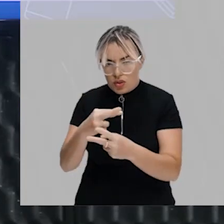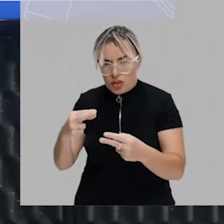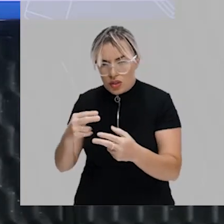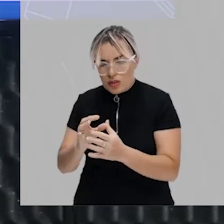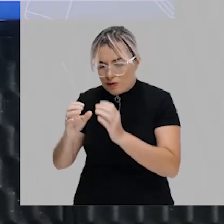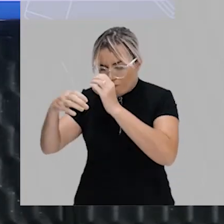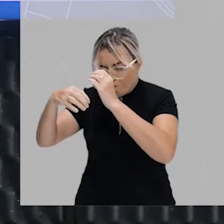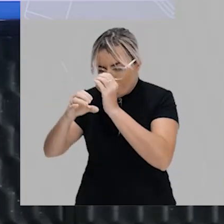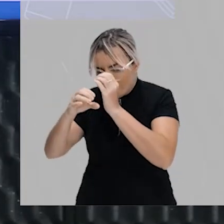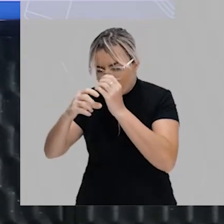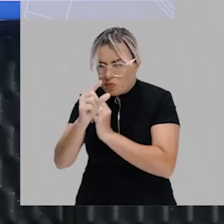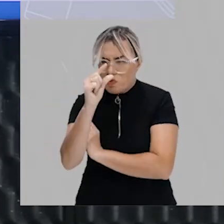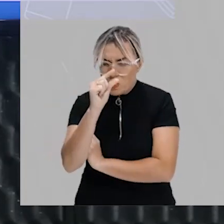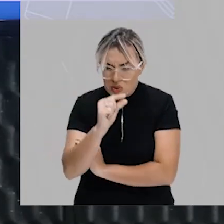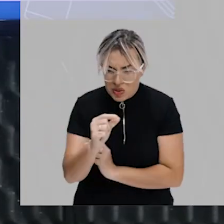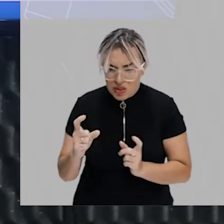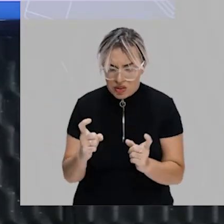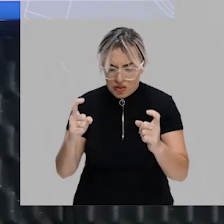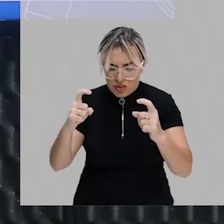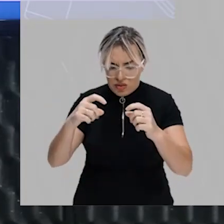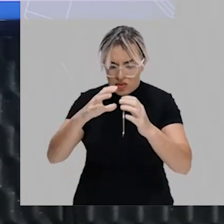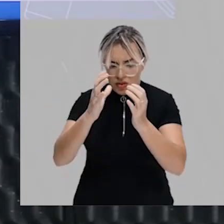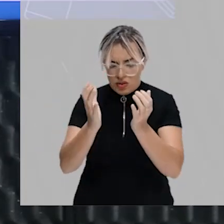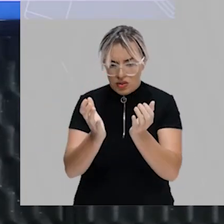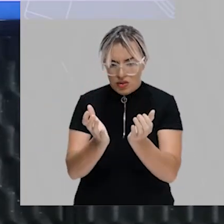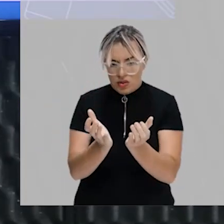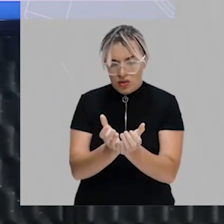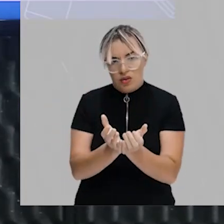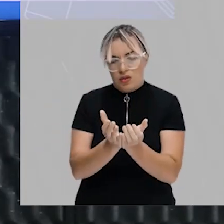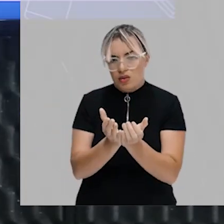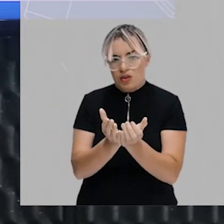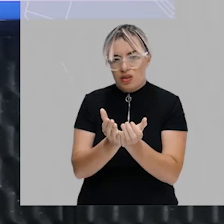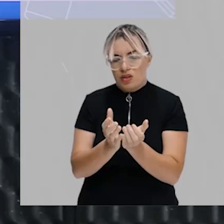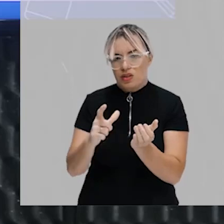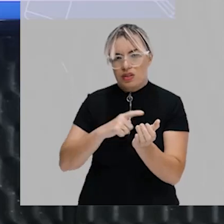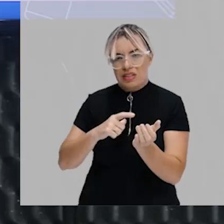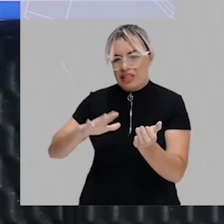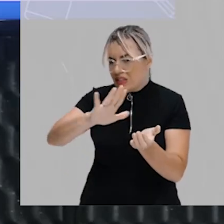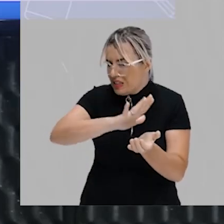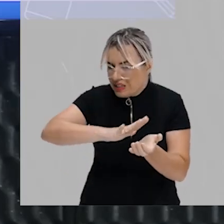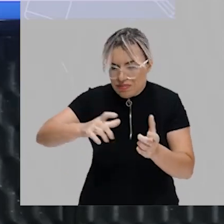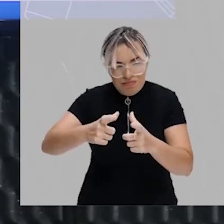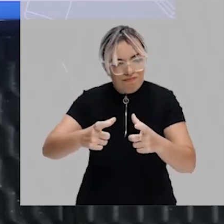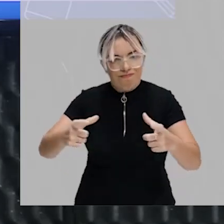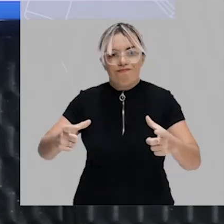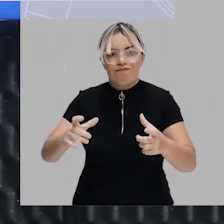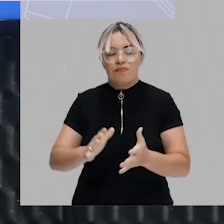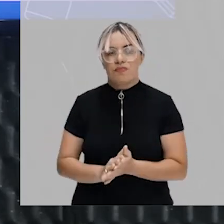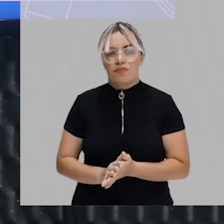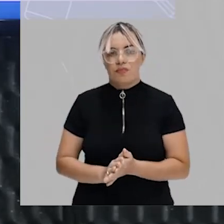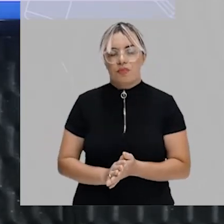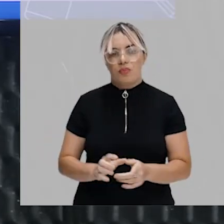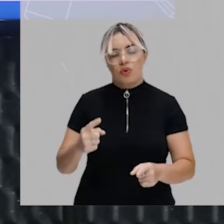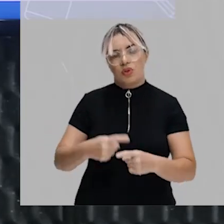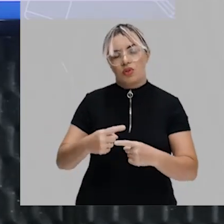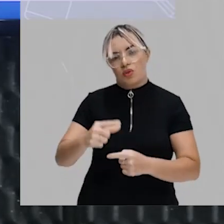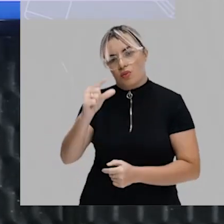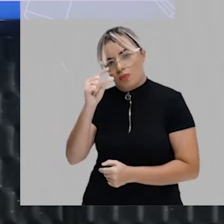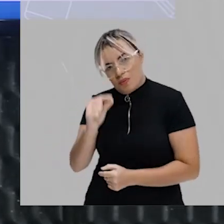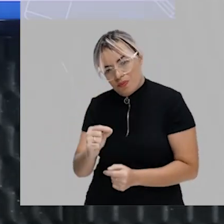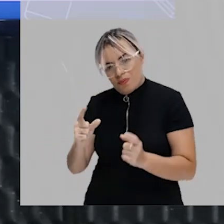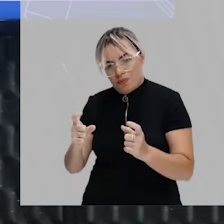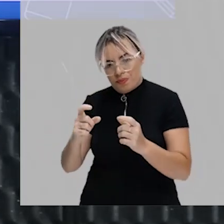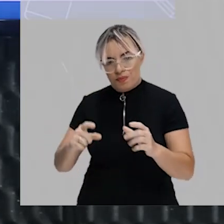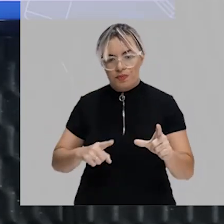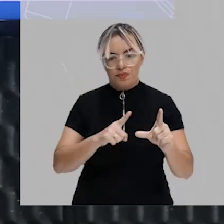de um balão, né, contendo caldo nutritivo, tem muito espaço ali para ter micro-organismos, tá? São muito pequenos. A